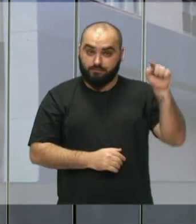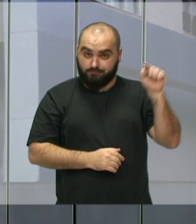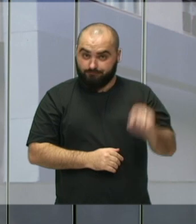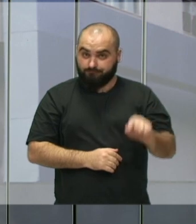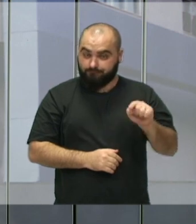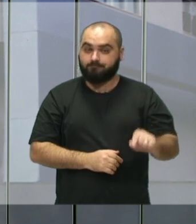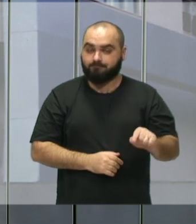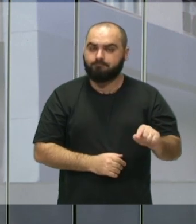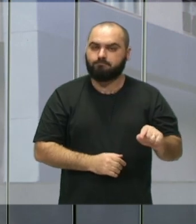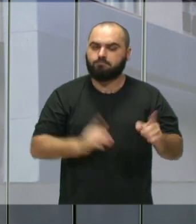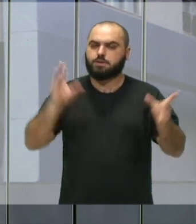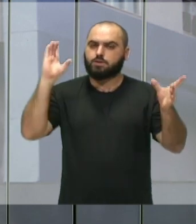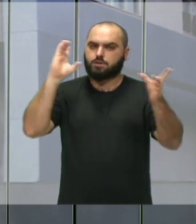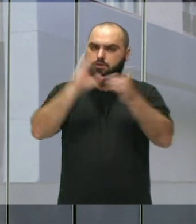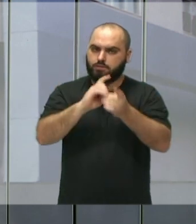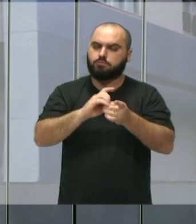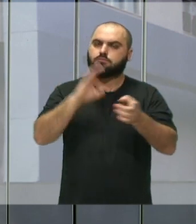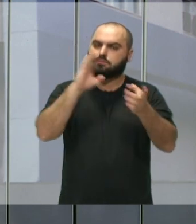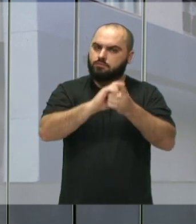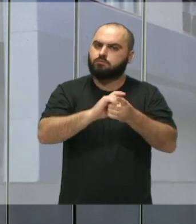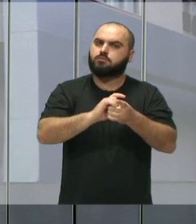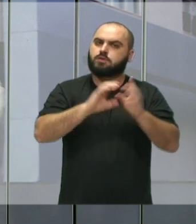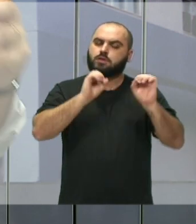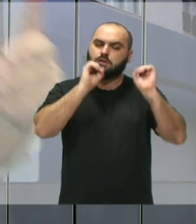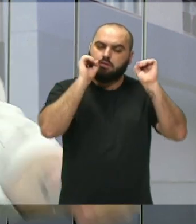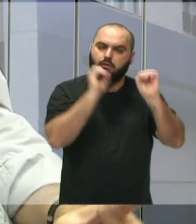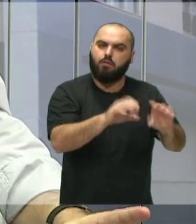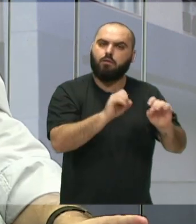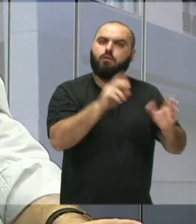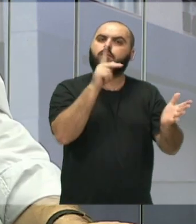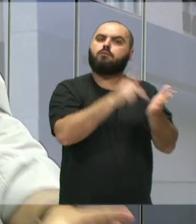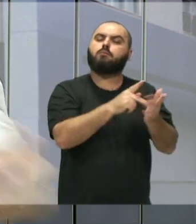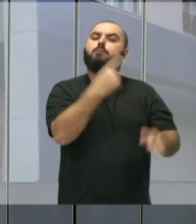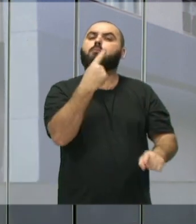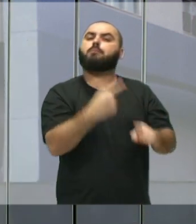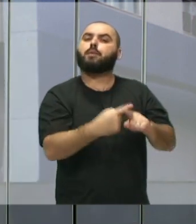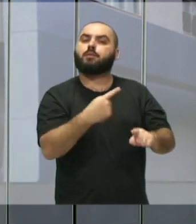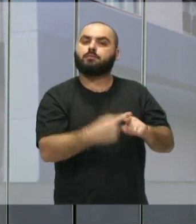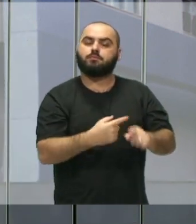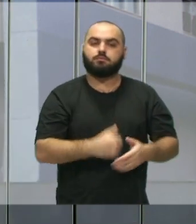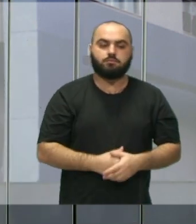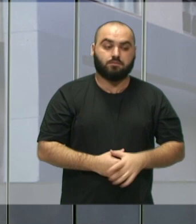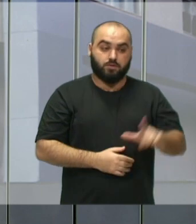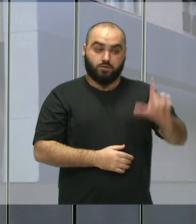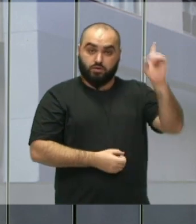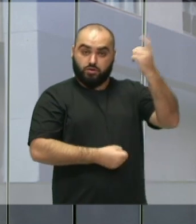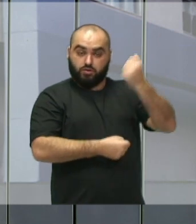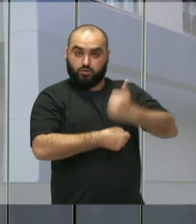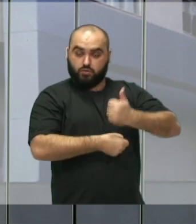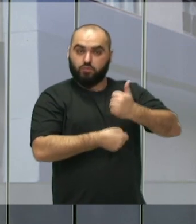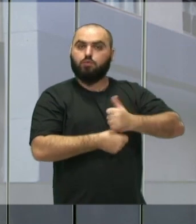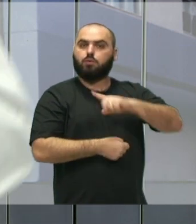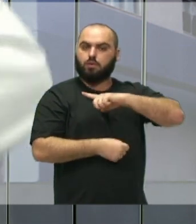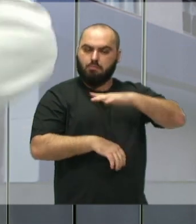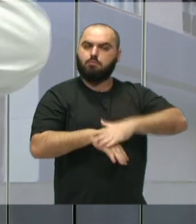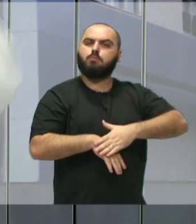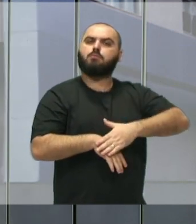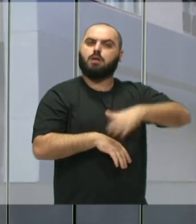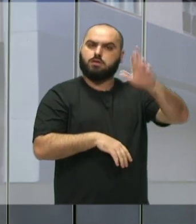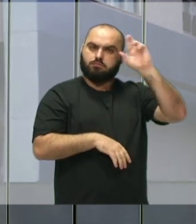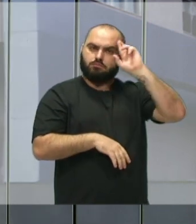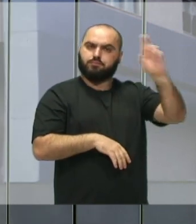acaba democratizando a educação a ponto de que aquele diretor tem mais autonomia,